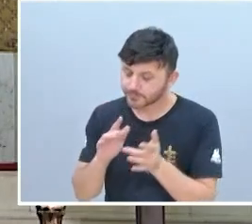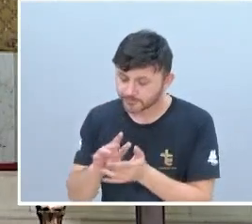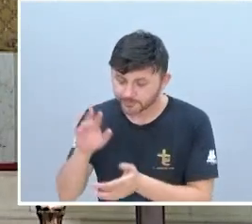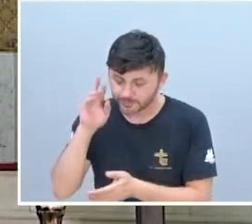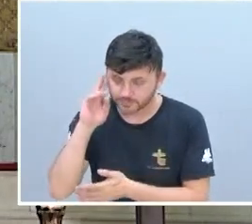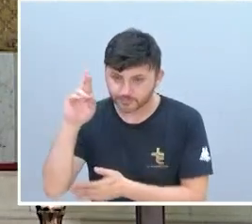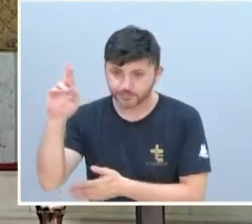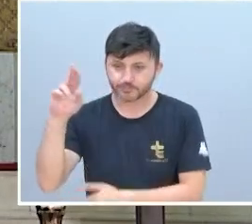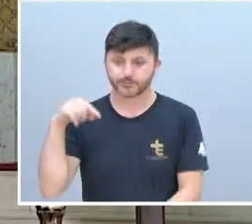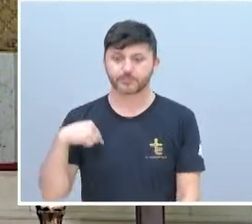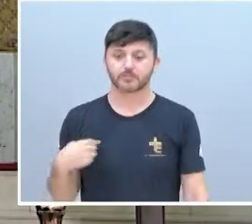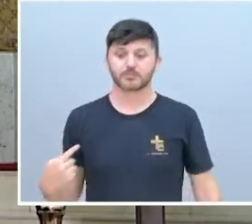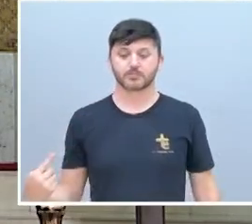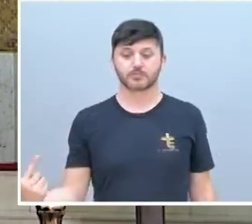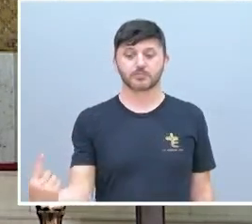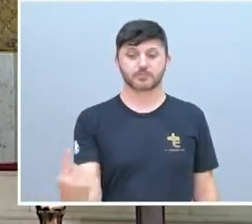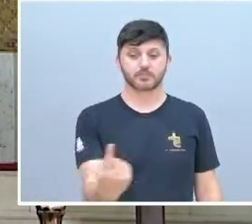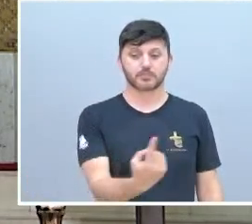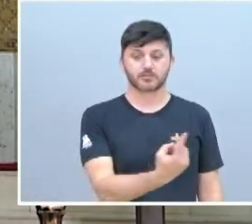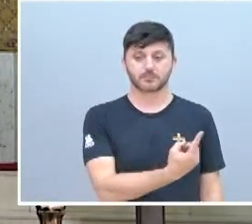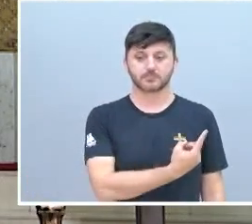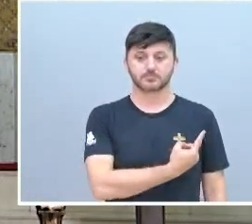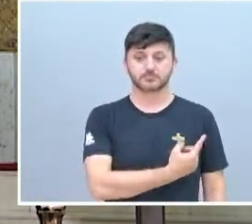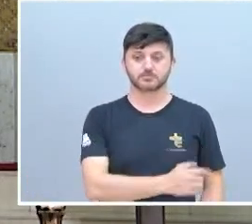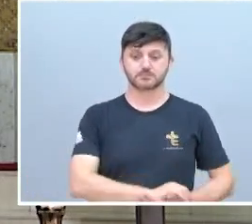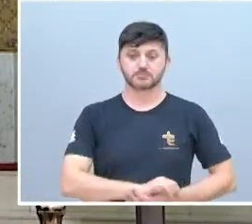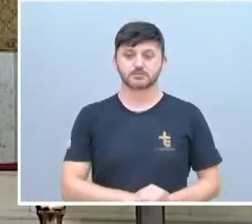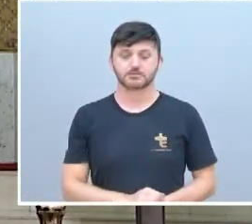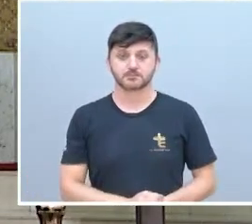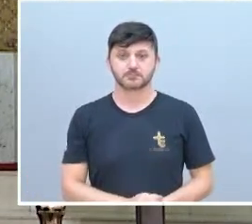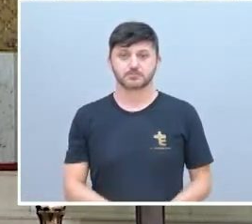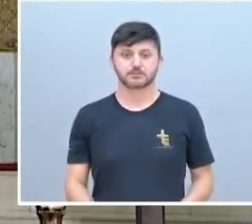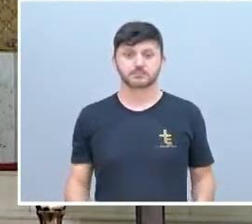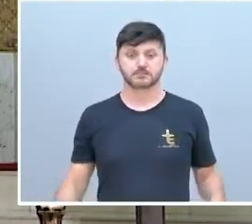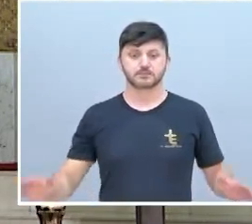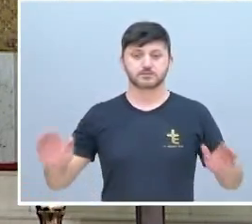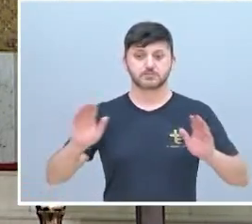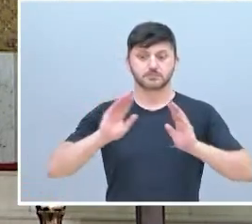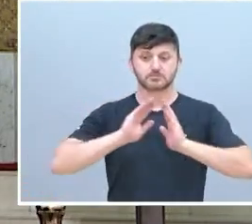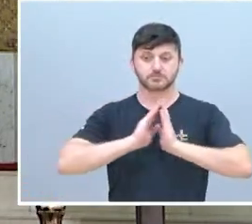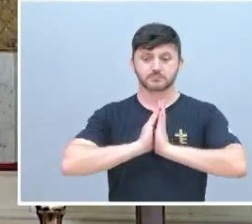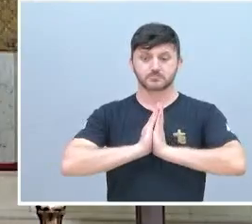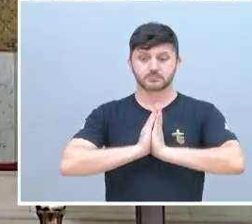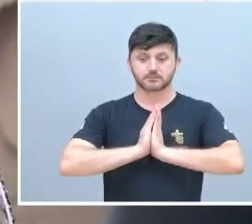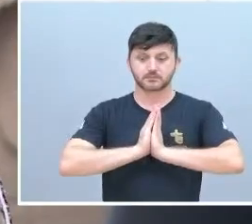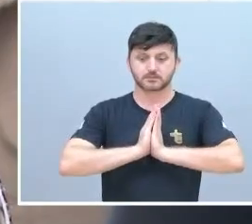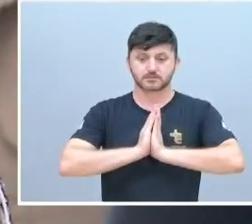Por Cristo nosso Senhor.